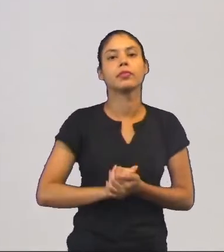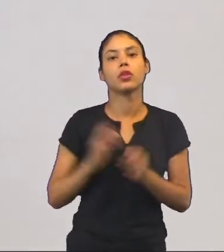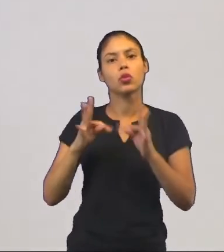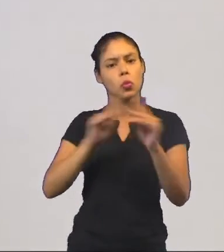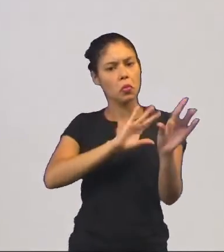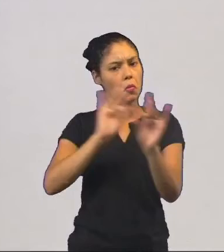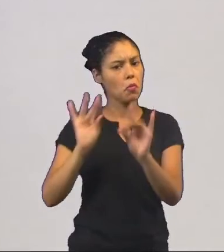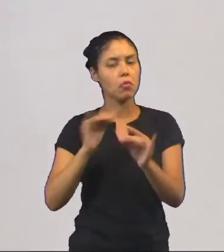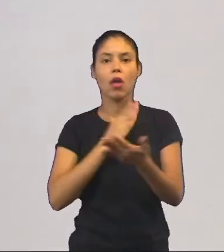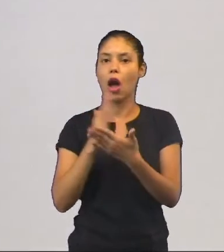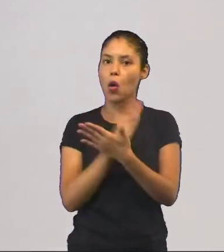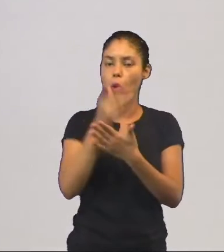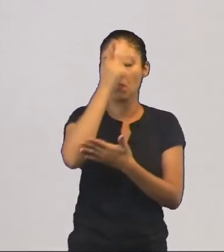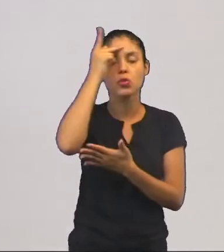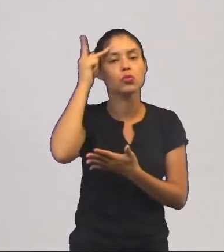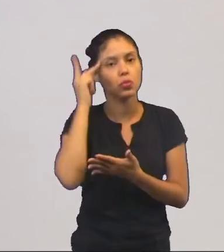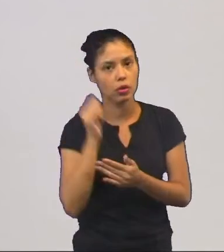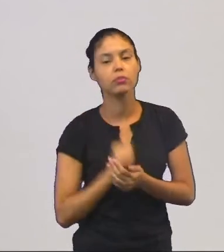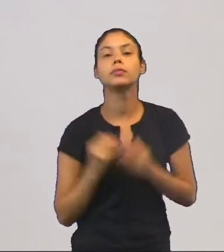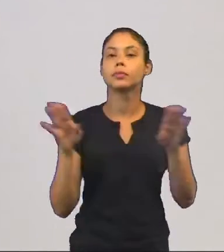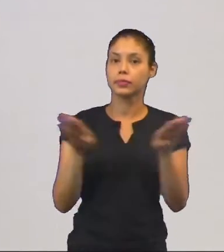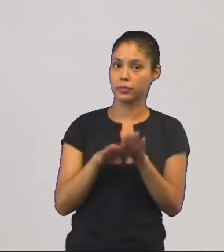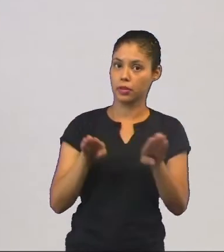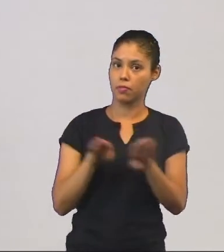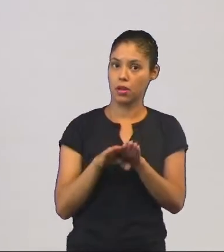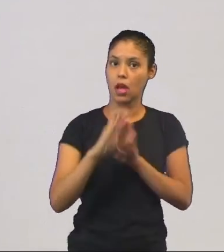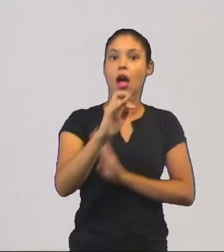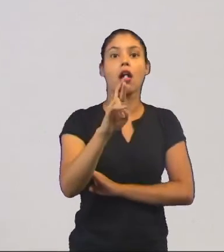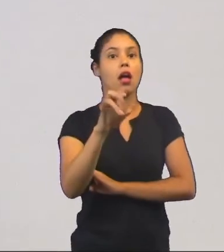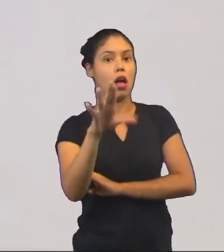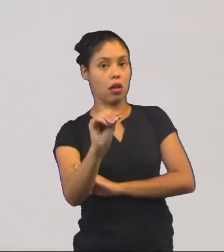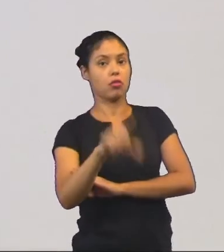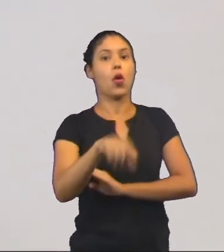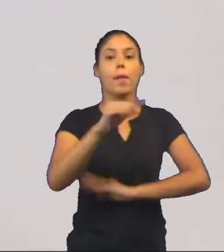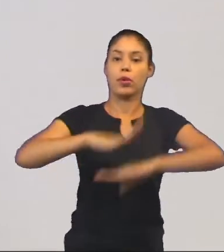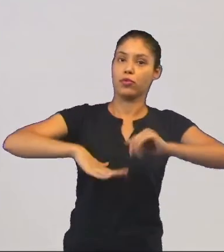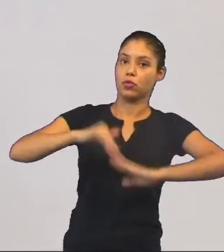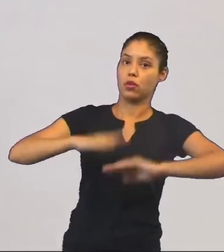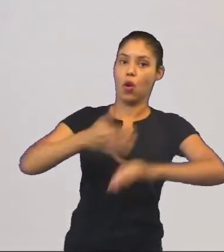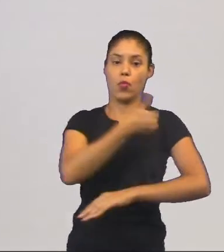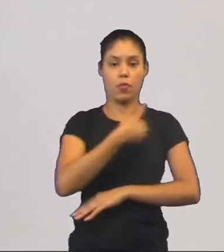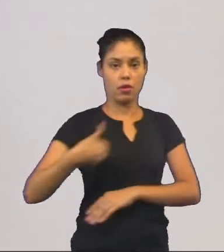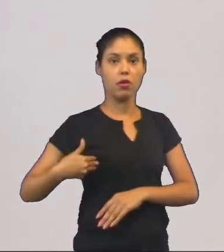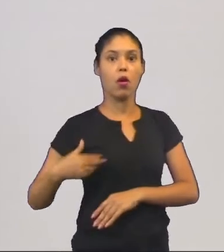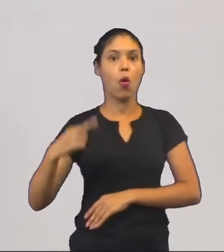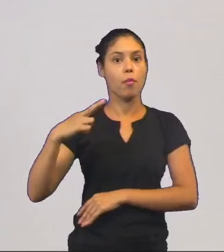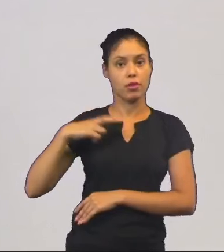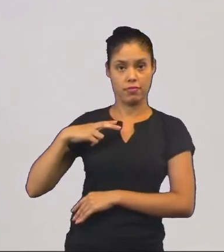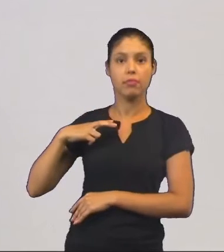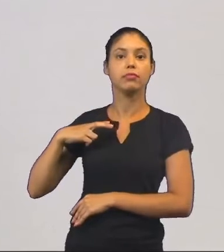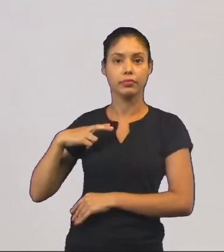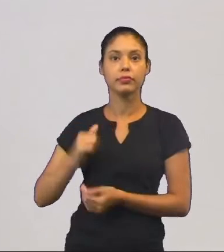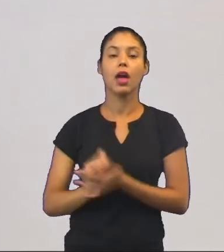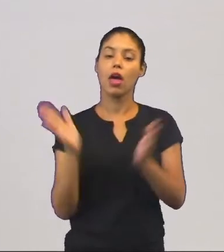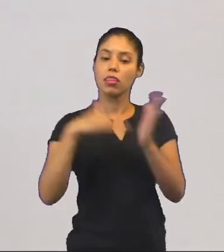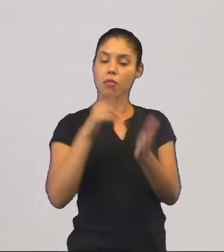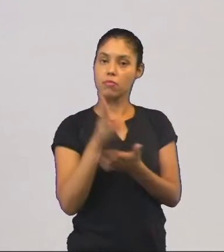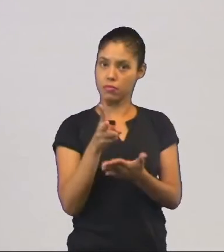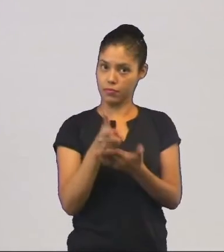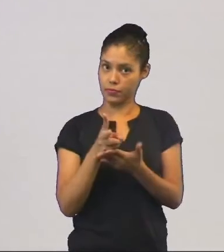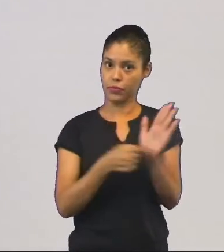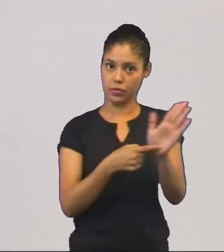forma que alguém que ocupa um determinado cargo, seja na esfera pública ou seja na esfera privada, até